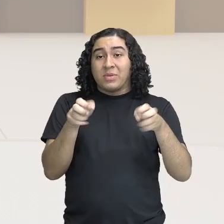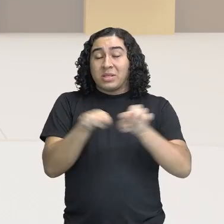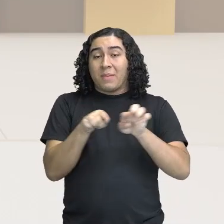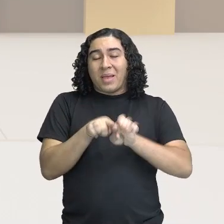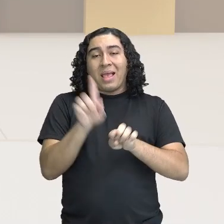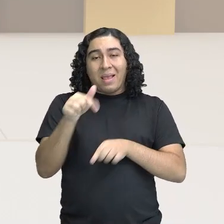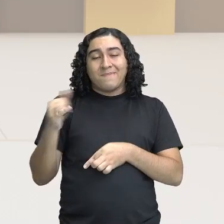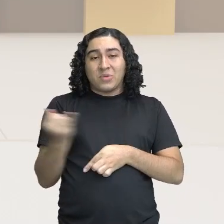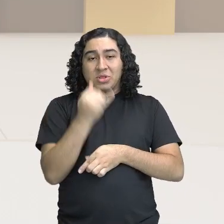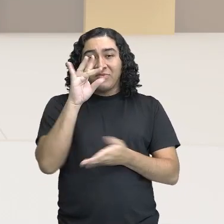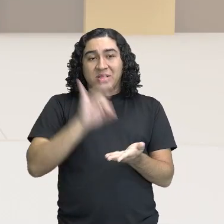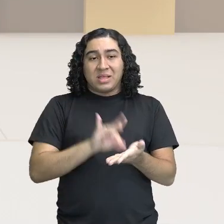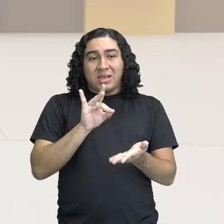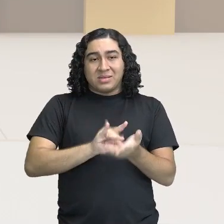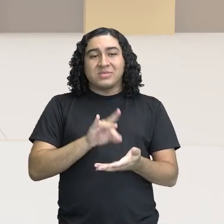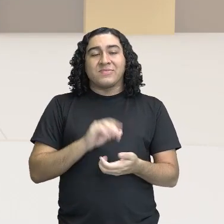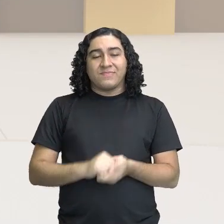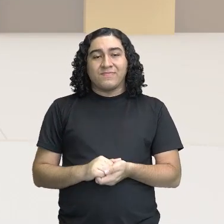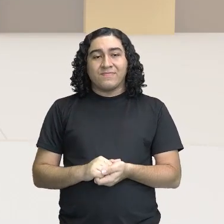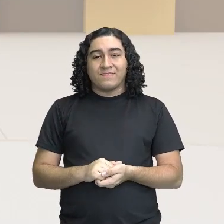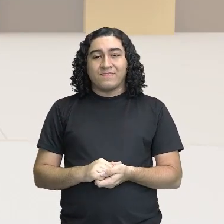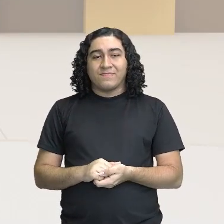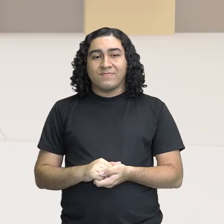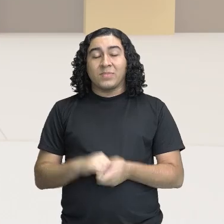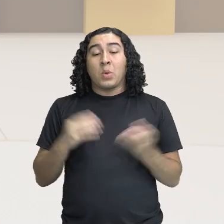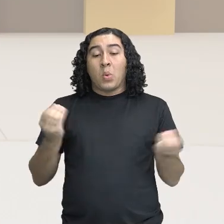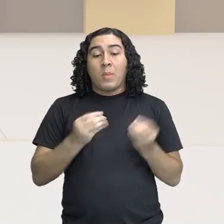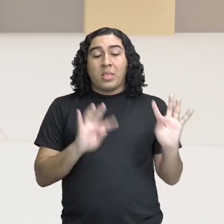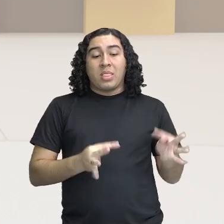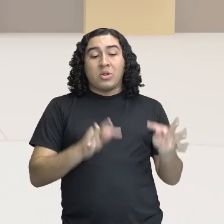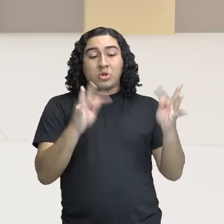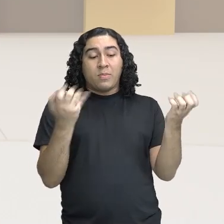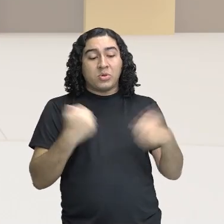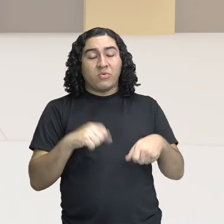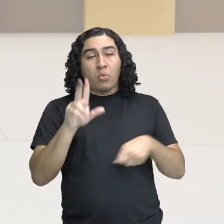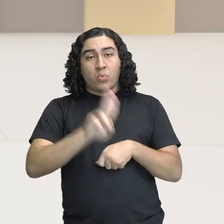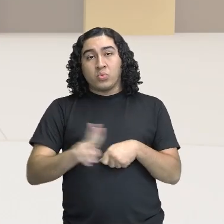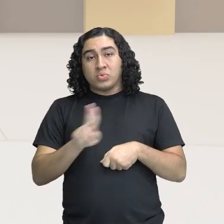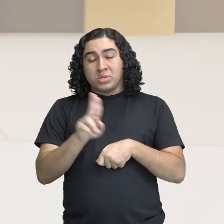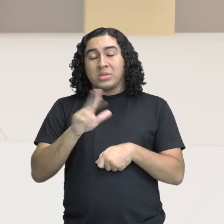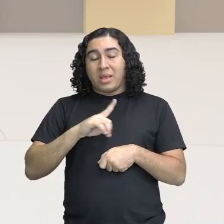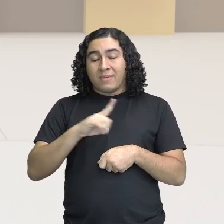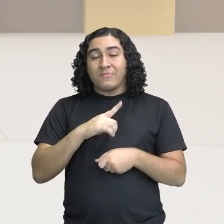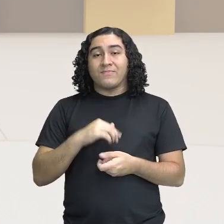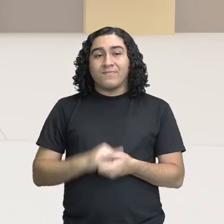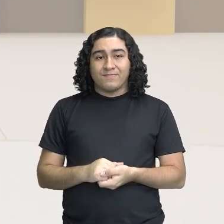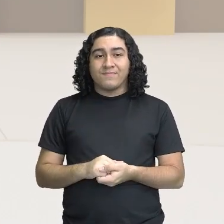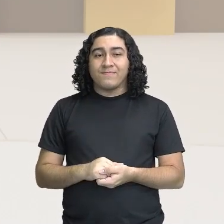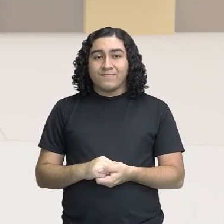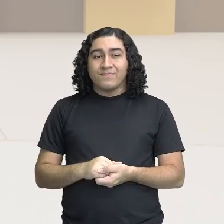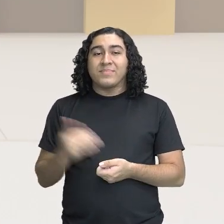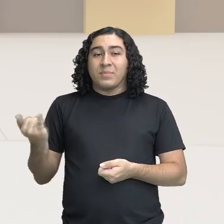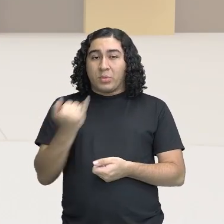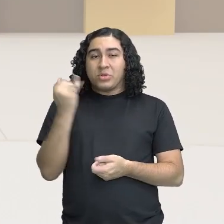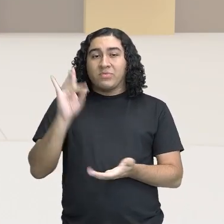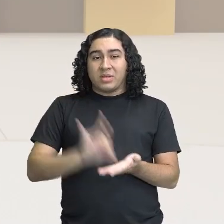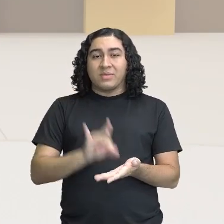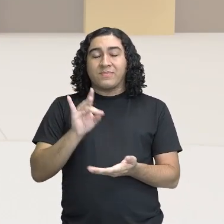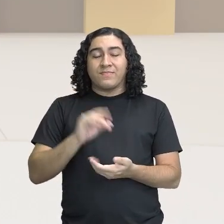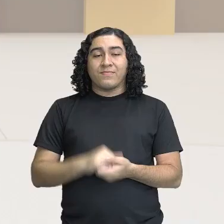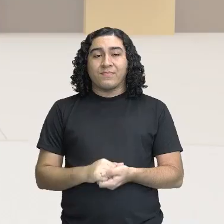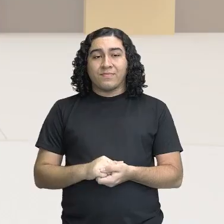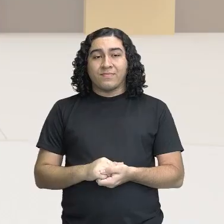daí, isso é muito importante que a professora está falando. Como a tecnologia pode ser usada para isso, né? Isso é muito importante, gente,